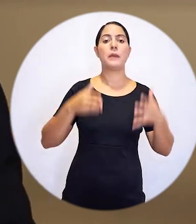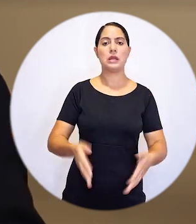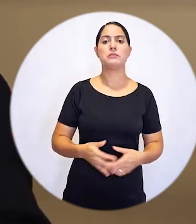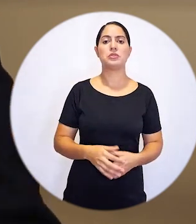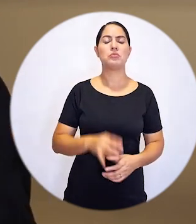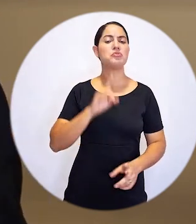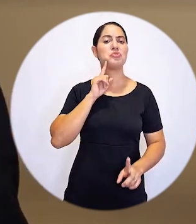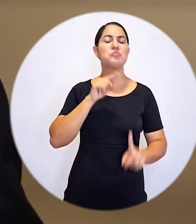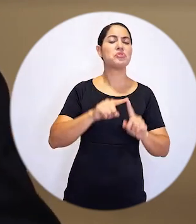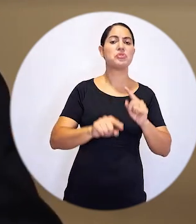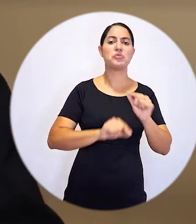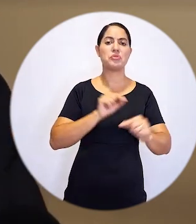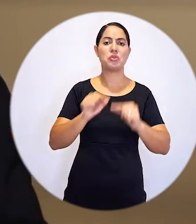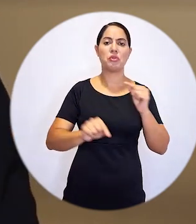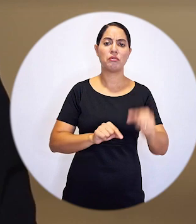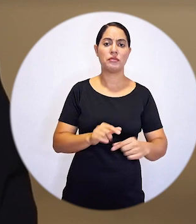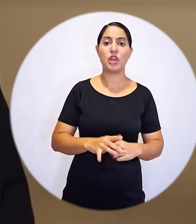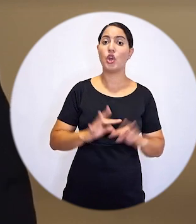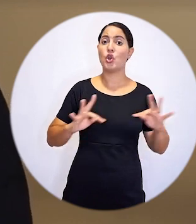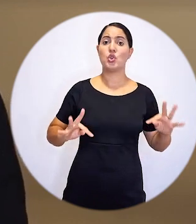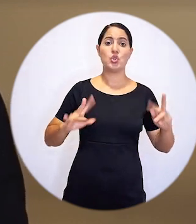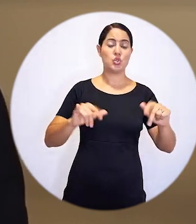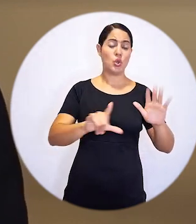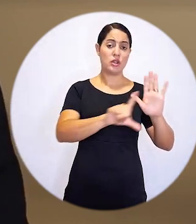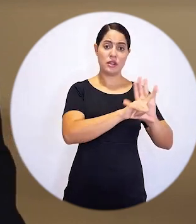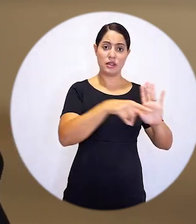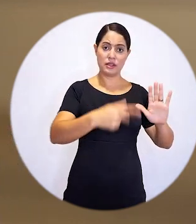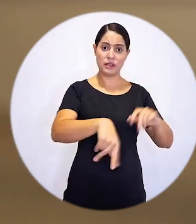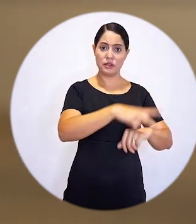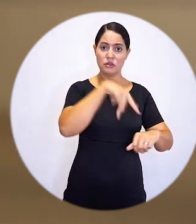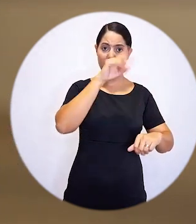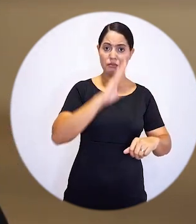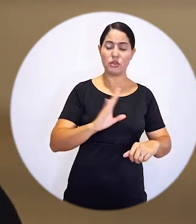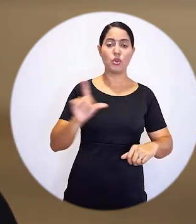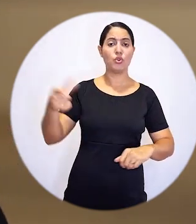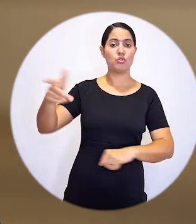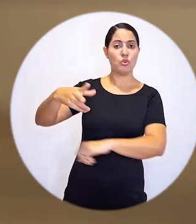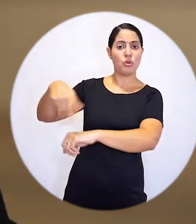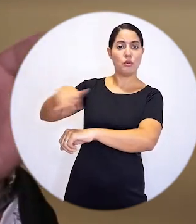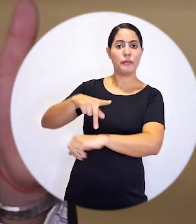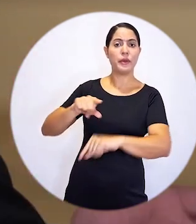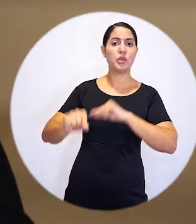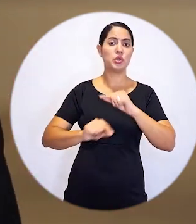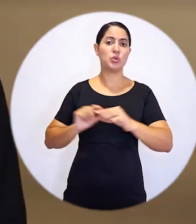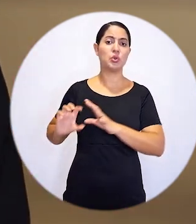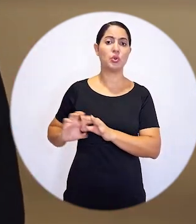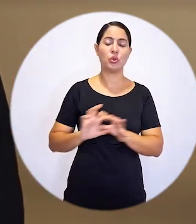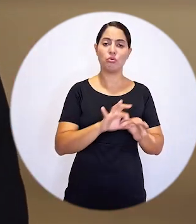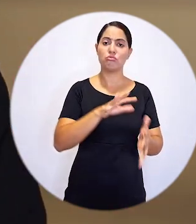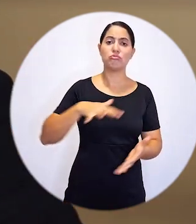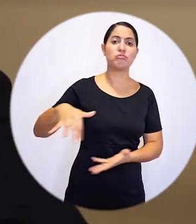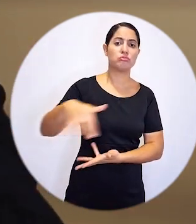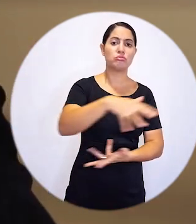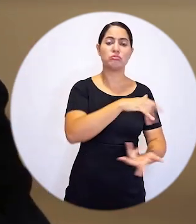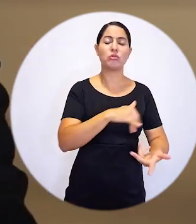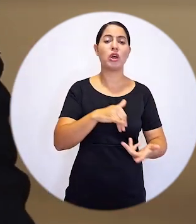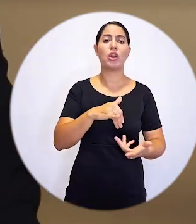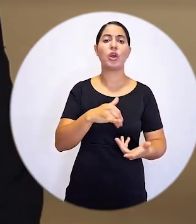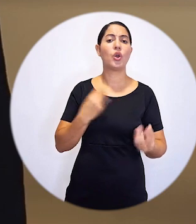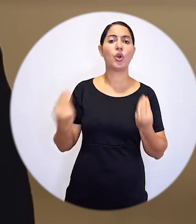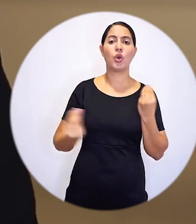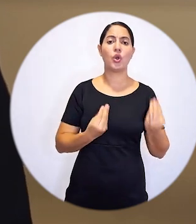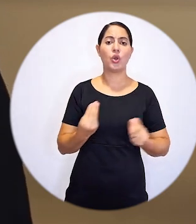E a ideia é que possamos levantar toda a legislação, tanto brasileira como comparada, ou seja, do direito internacional,